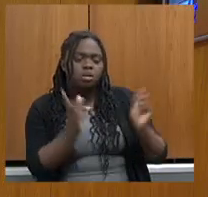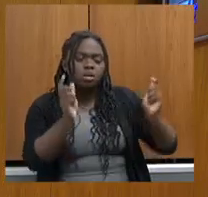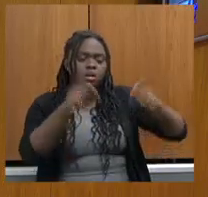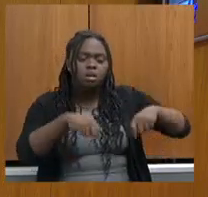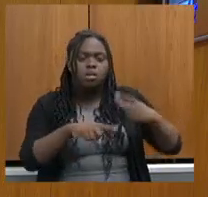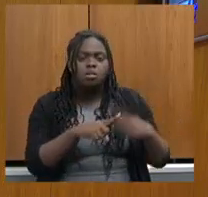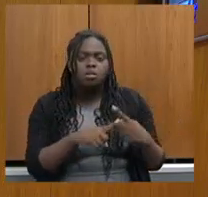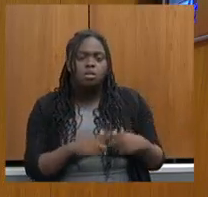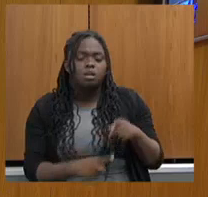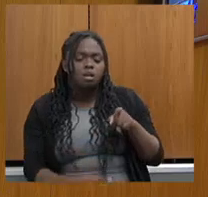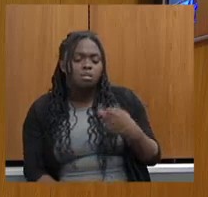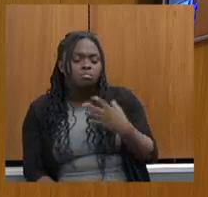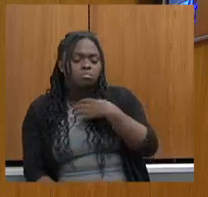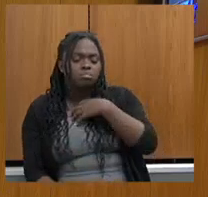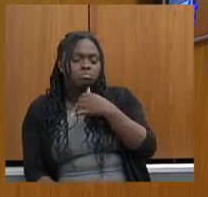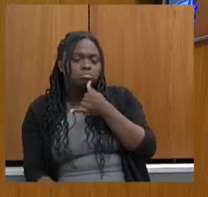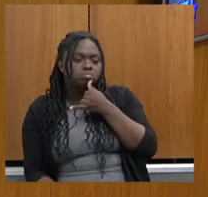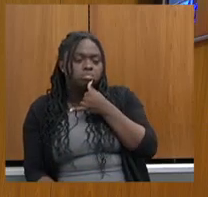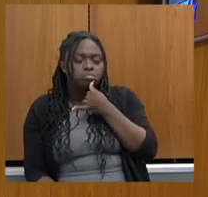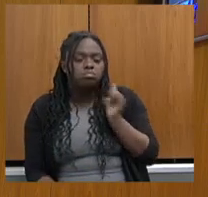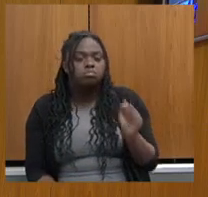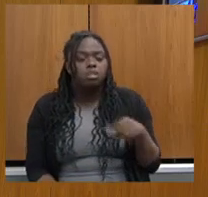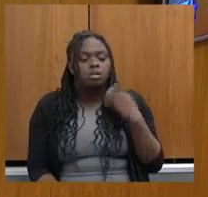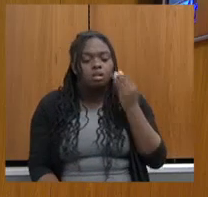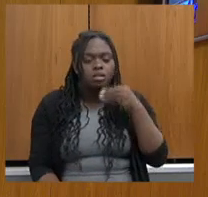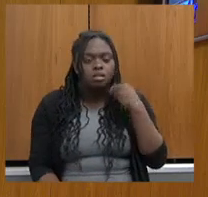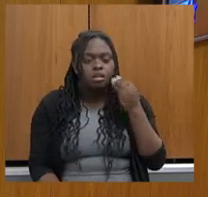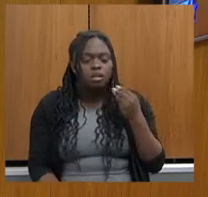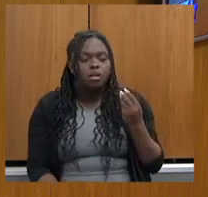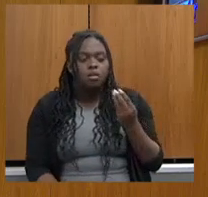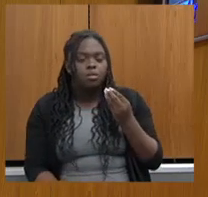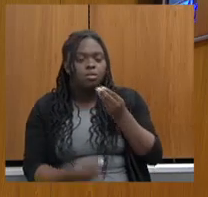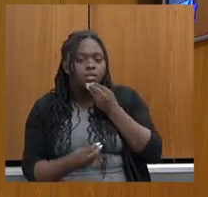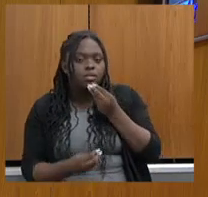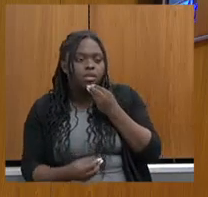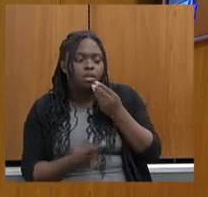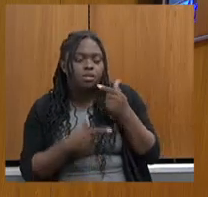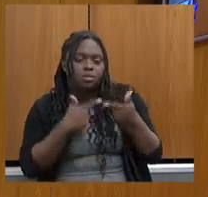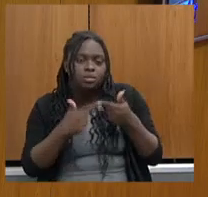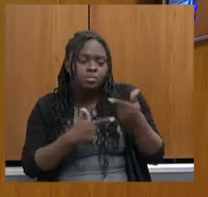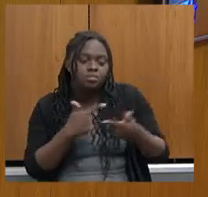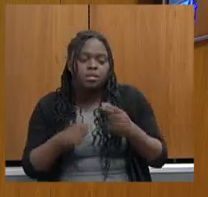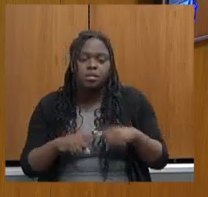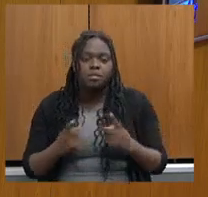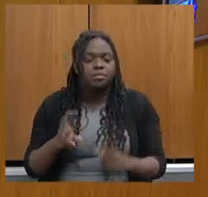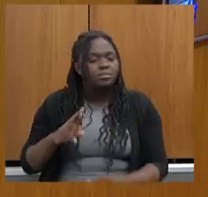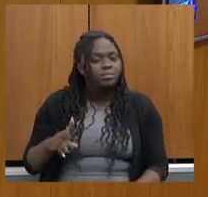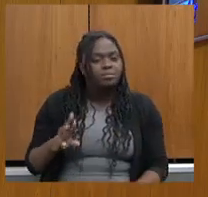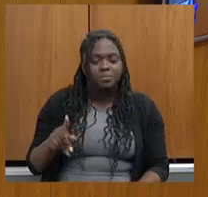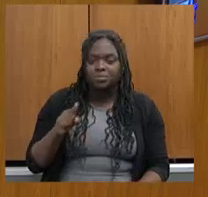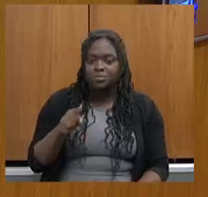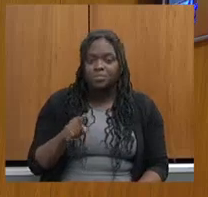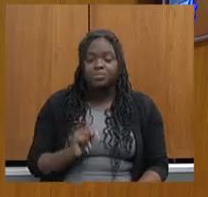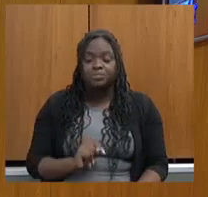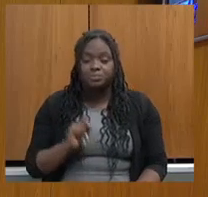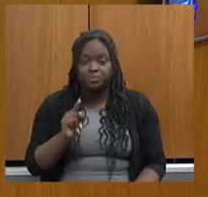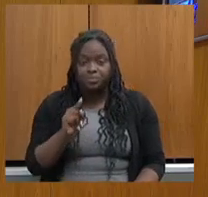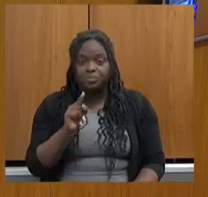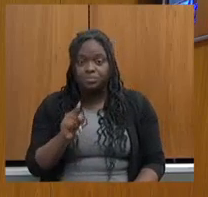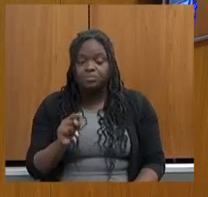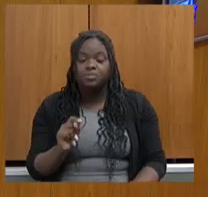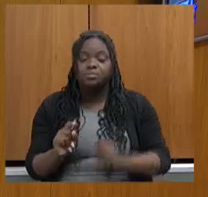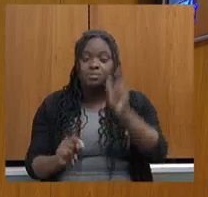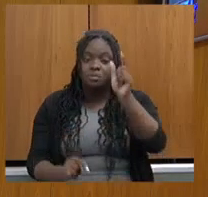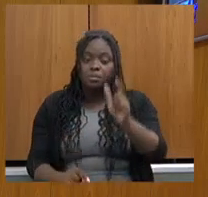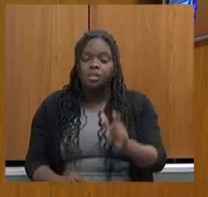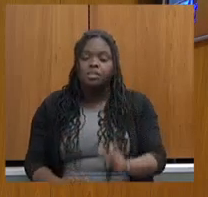foi frustrado ali aquela expectativa de trabalho e que não é o seu caso seu caso é que realmente